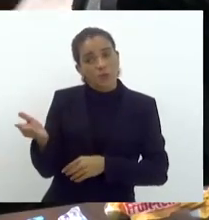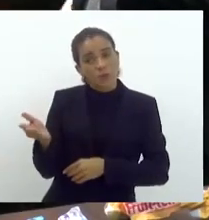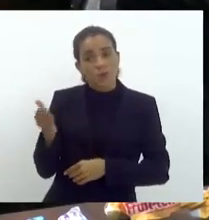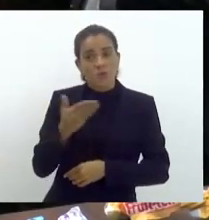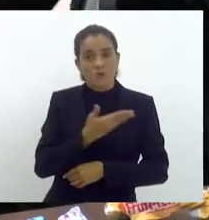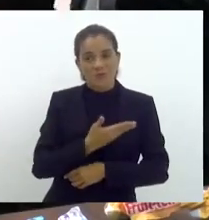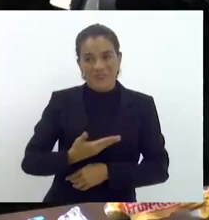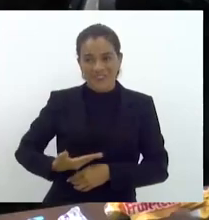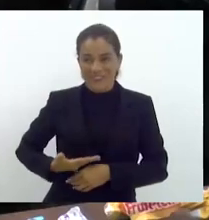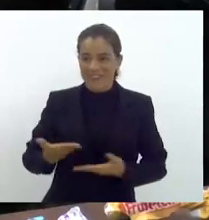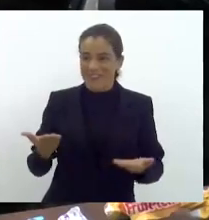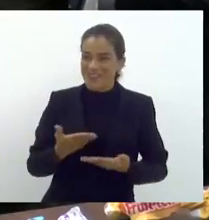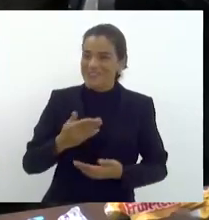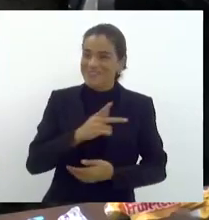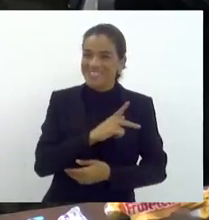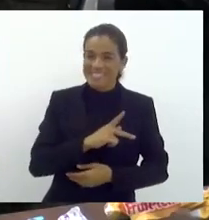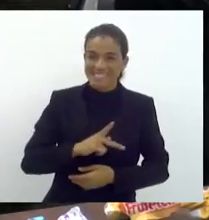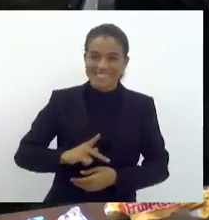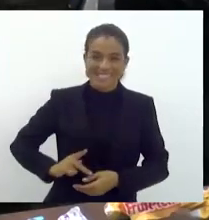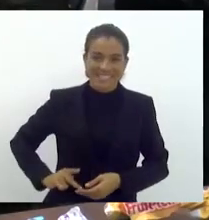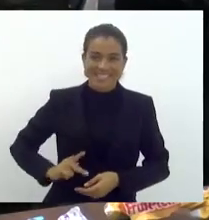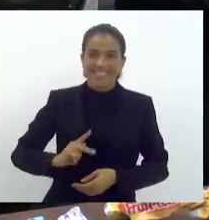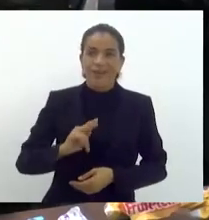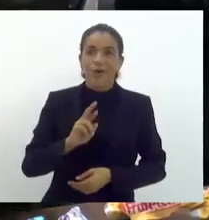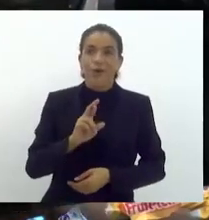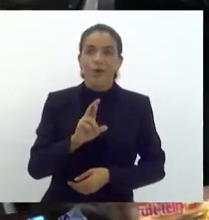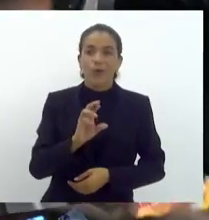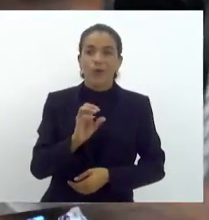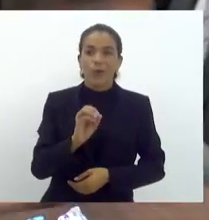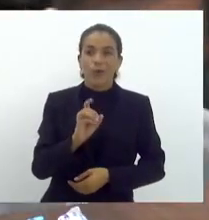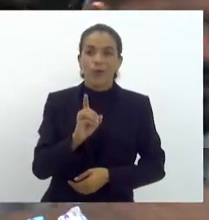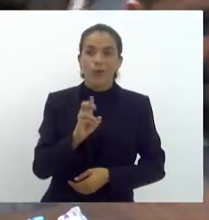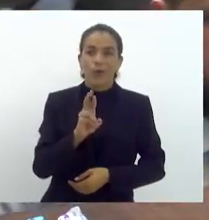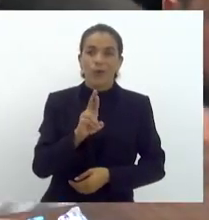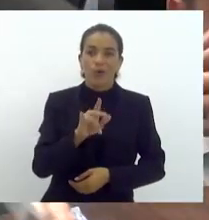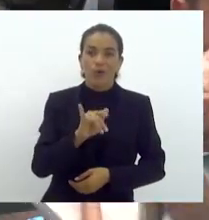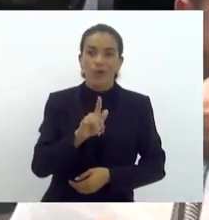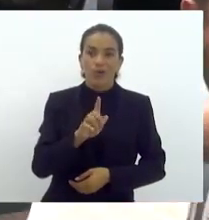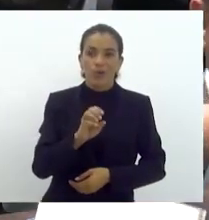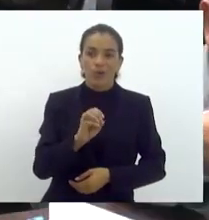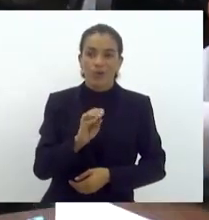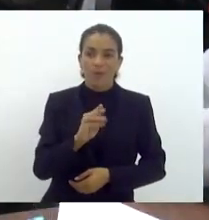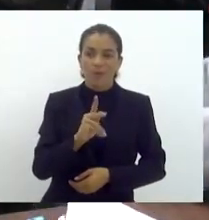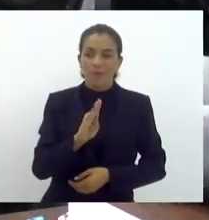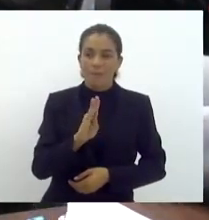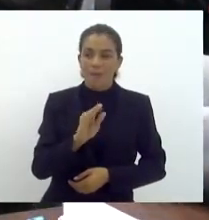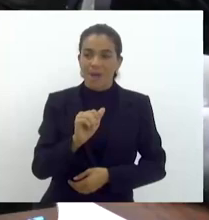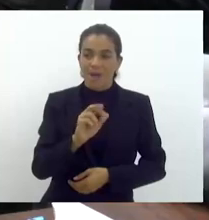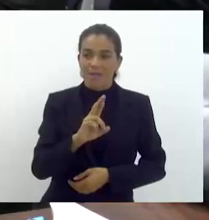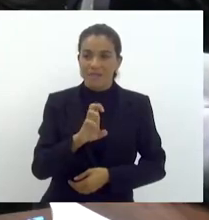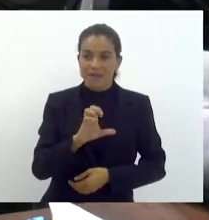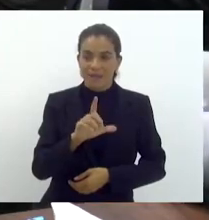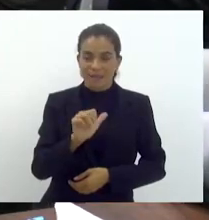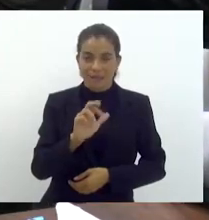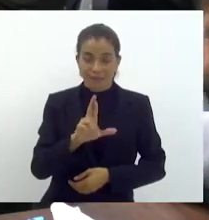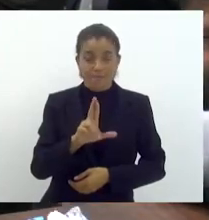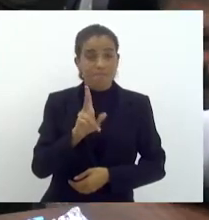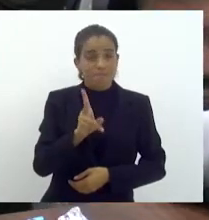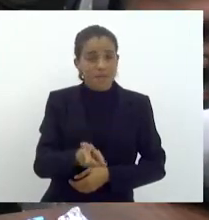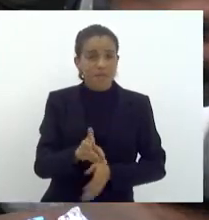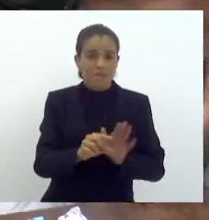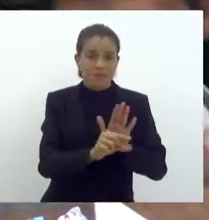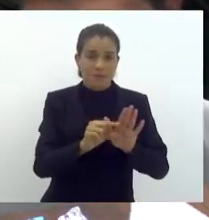até Governador e hoje presidente da Assembleia Legislativa do Estado do Rio de Janeiro Rodrigo Bacelar que essa emenda mesmo